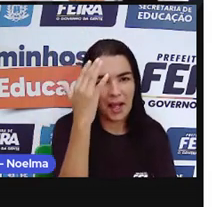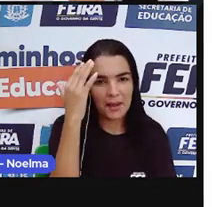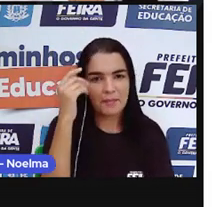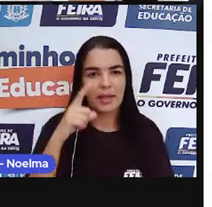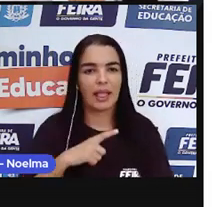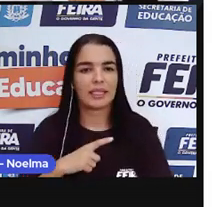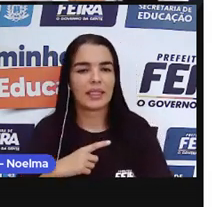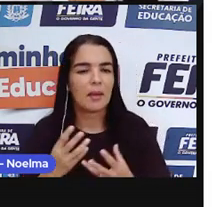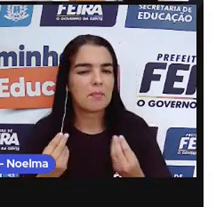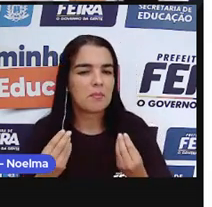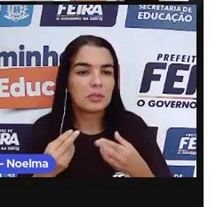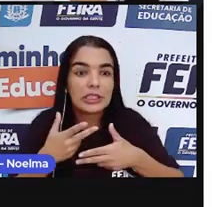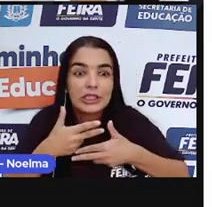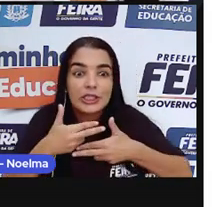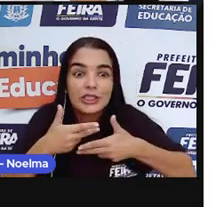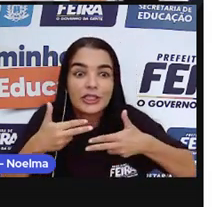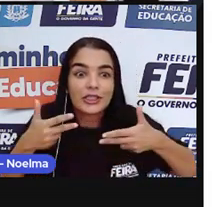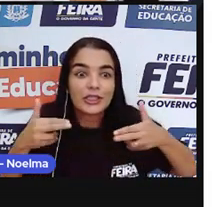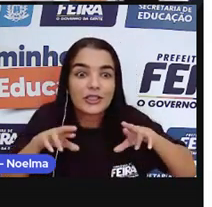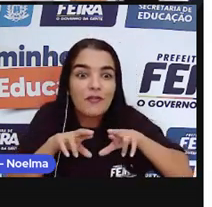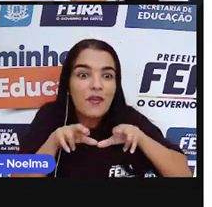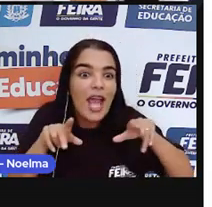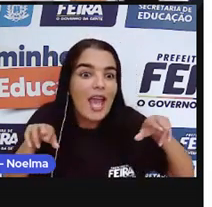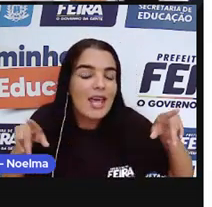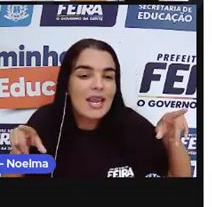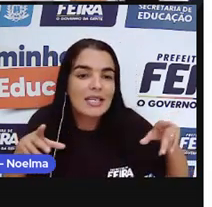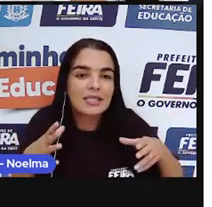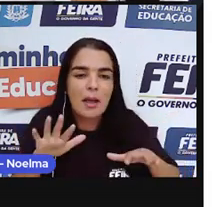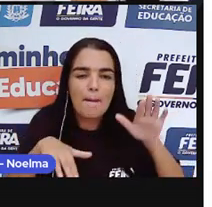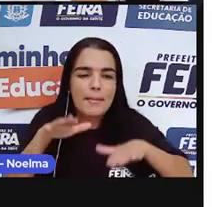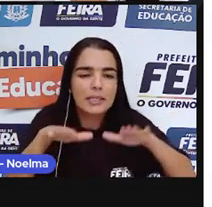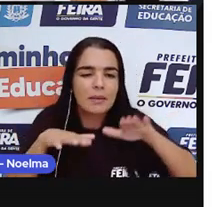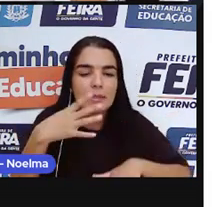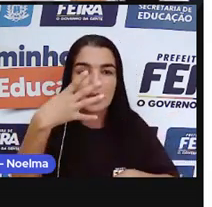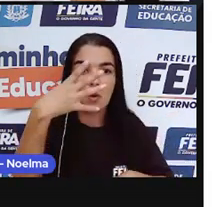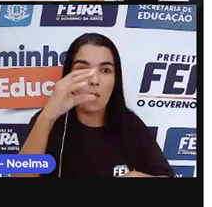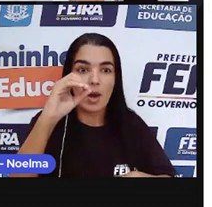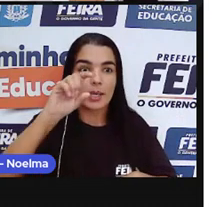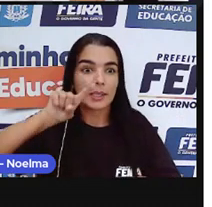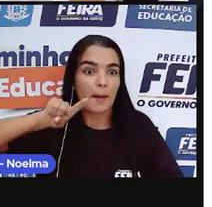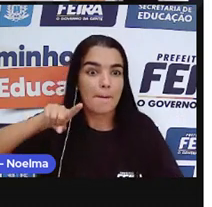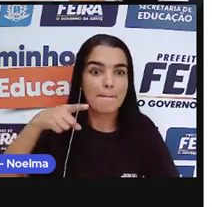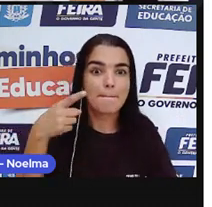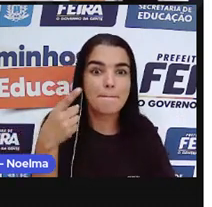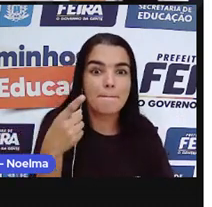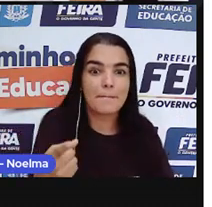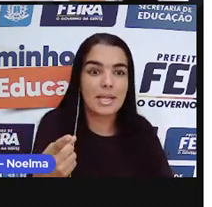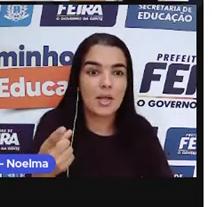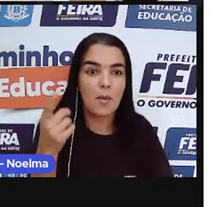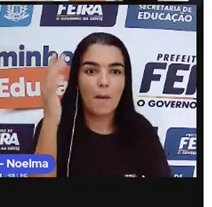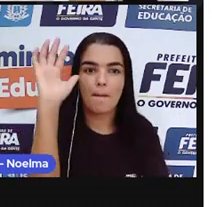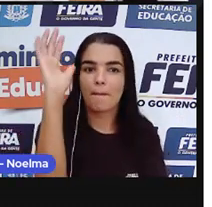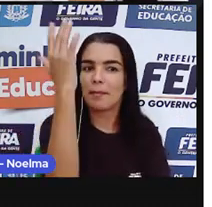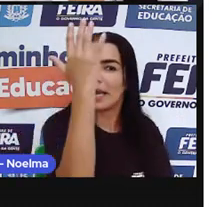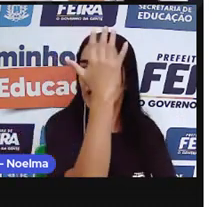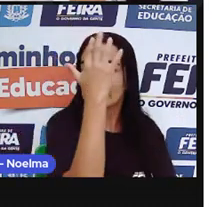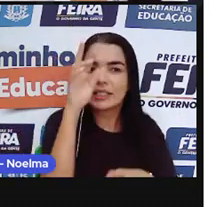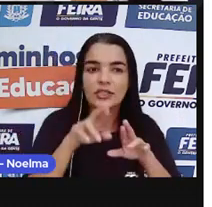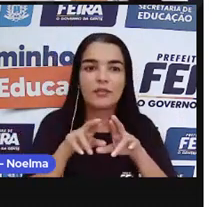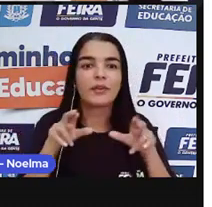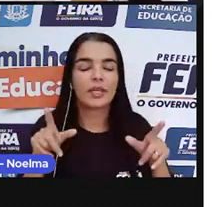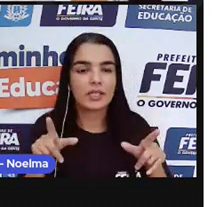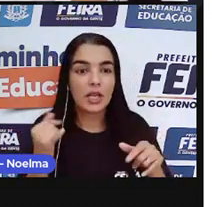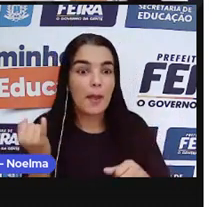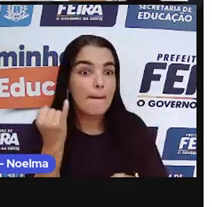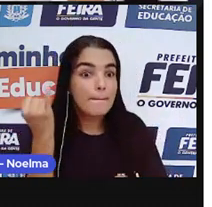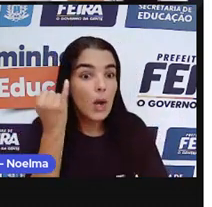é extremamente diversificada, apresentando cerca aí de 40 mil espécies de plantas. Essas espécies são de extrema importância, não só para o